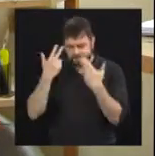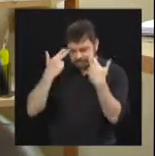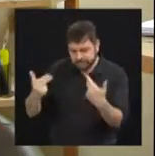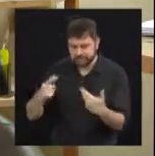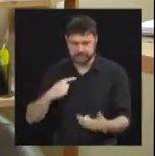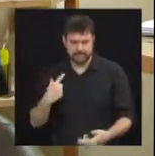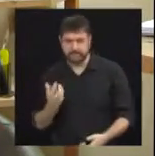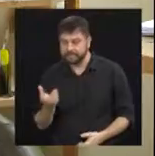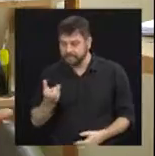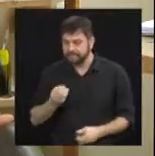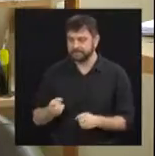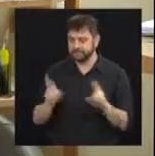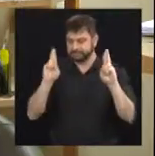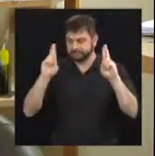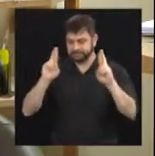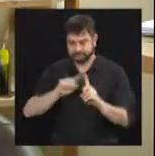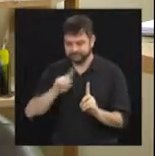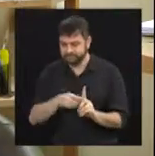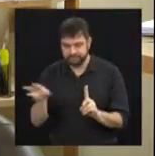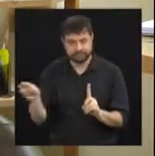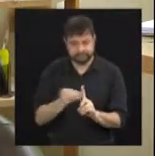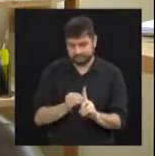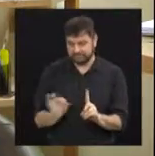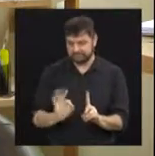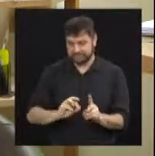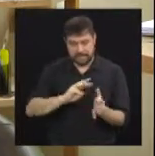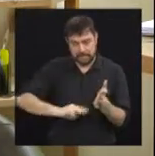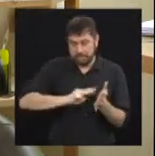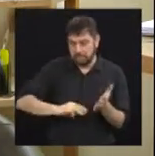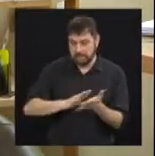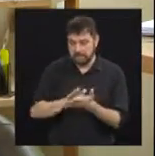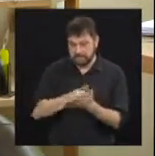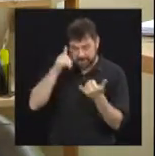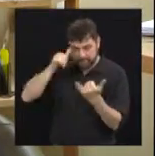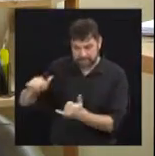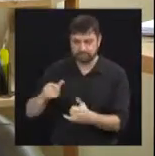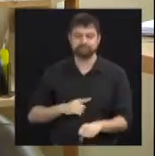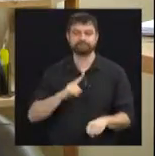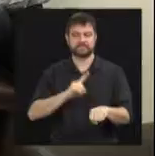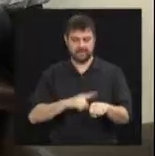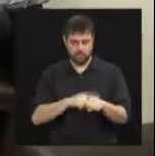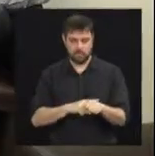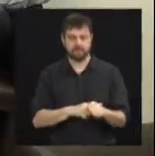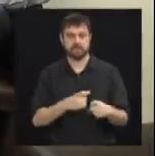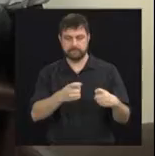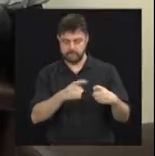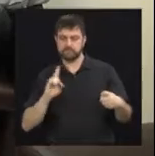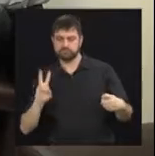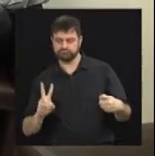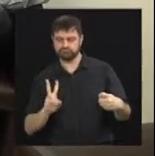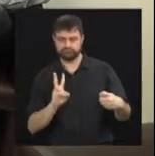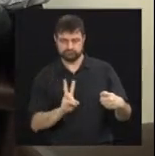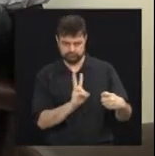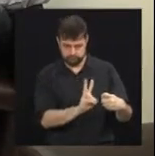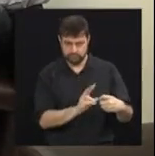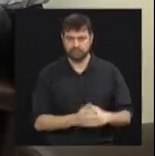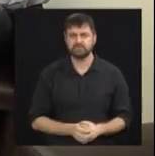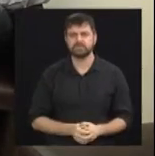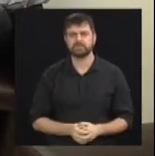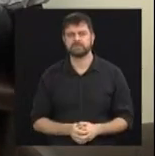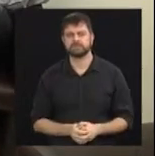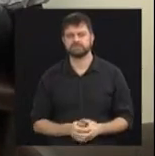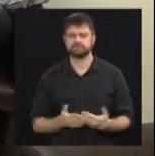vida sexual regular e sem uso de métodos contraceptivos, é o momento de procurar o especialista. Certo. E aí, o que a gente